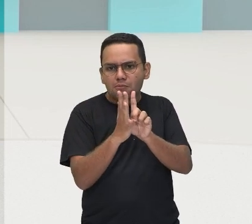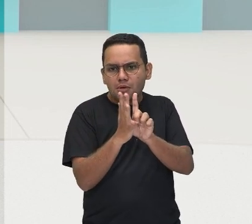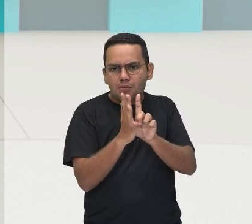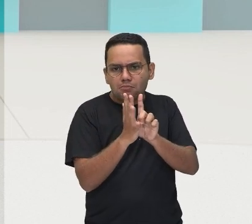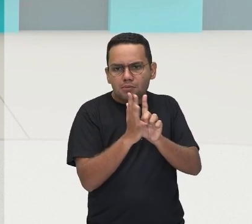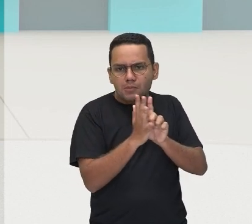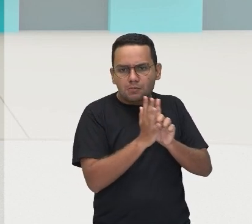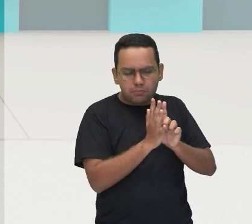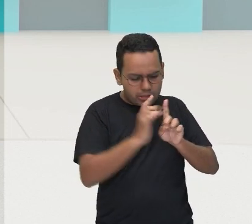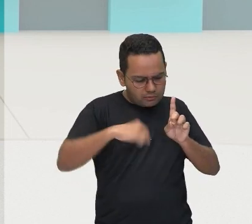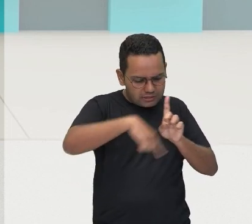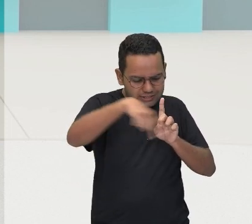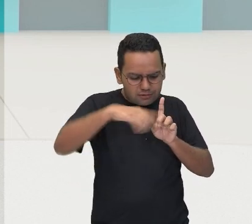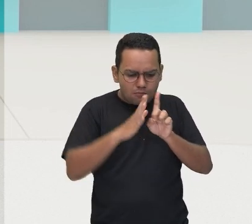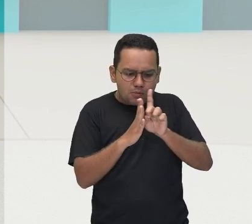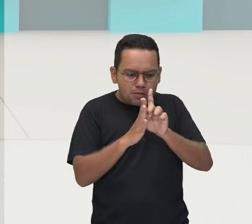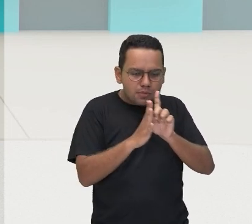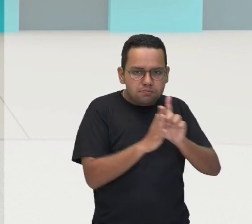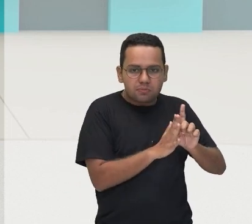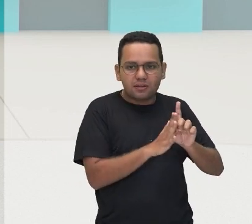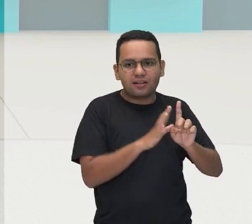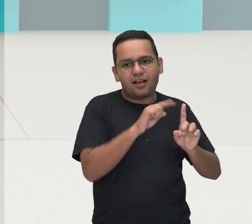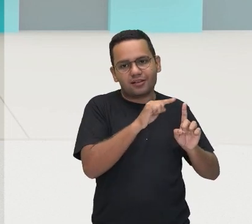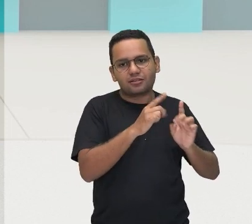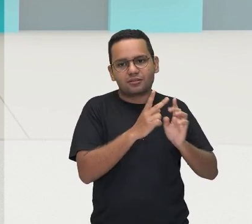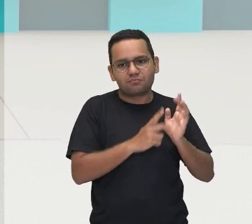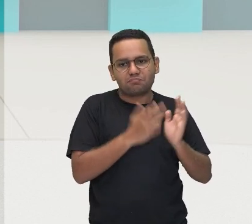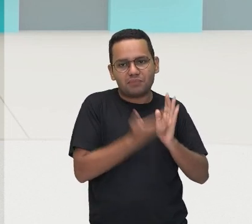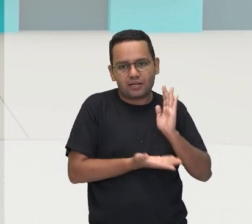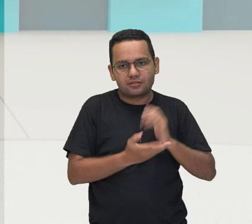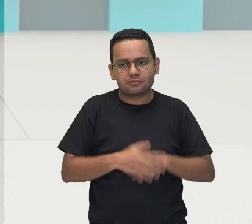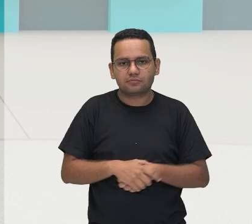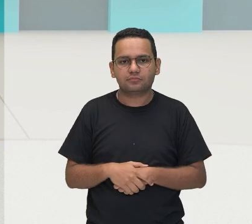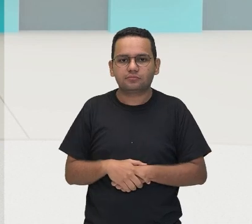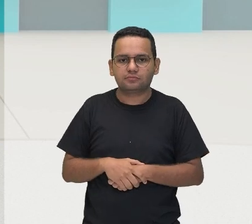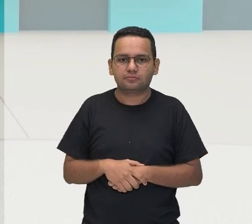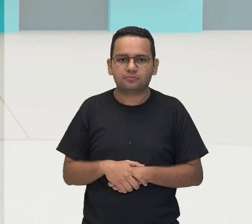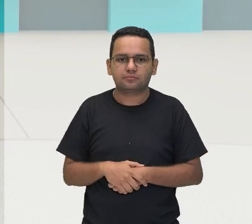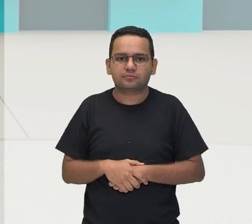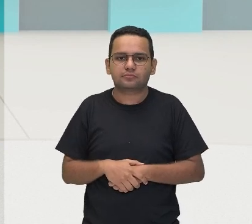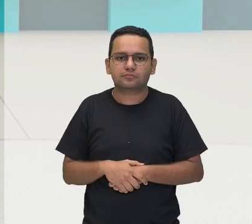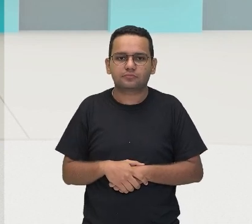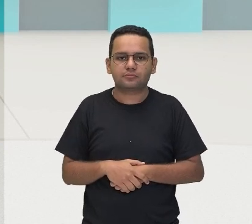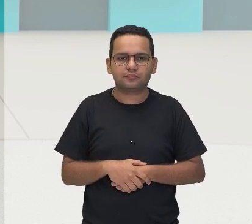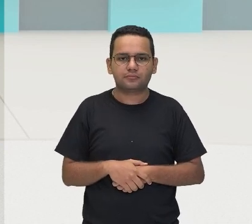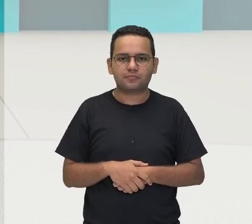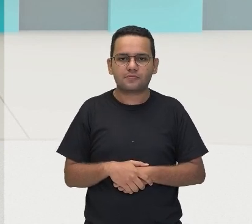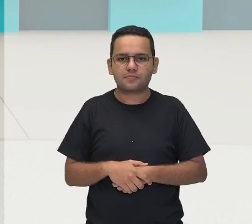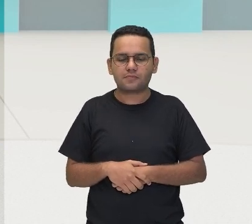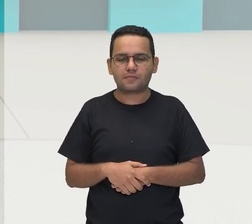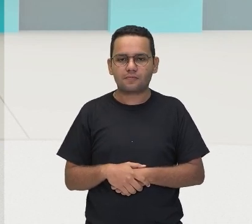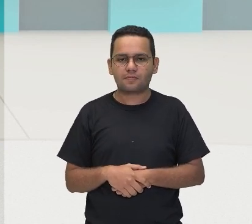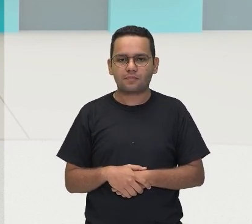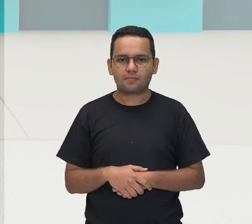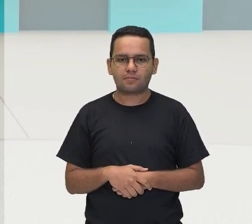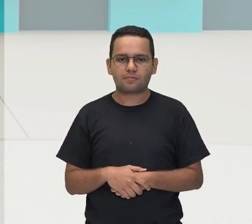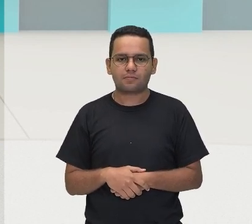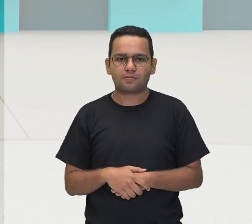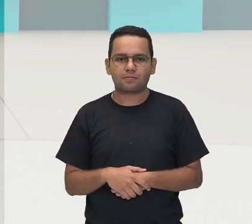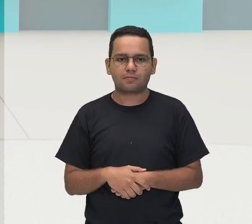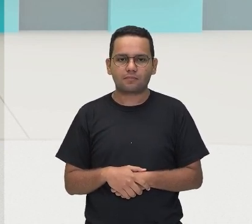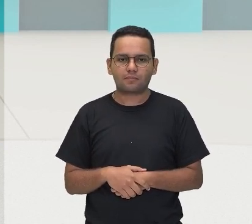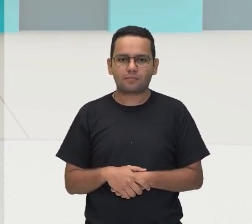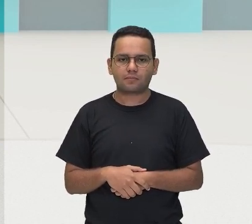desse círculo. Então, uma vez que o adversário saia do círculo, ele acaba perdendo a luta, né? E